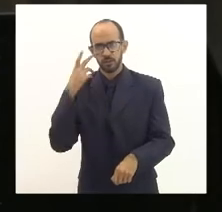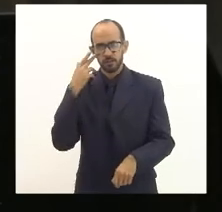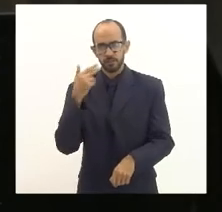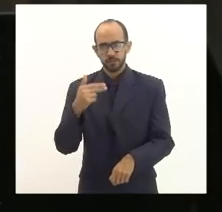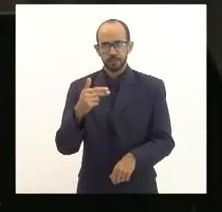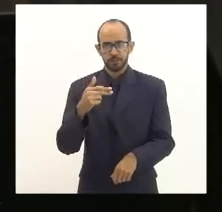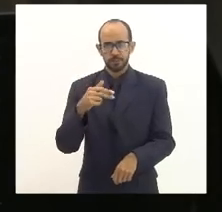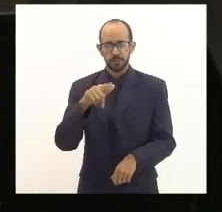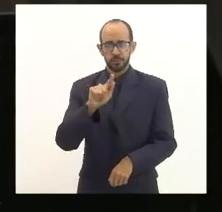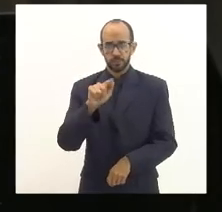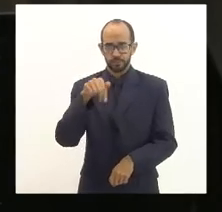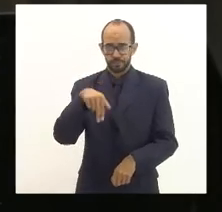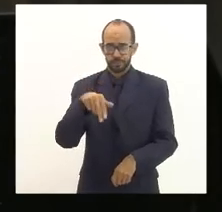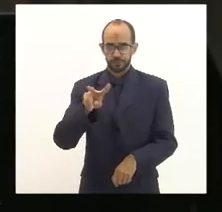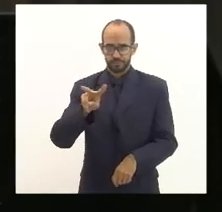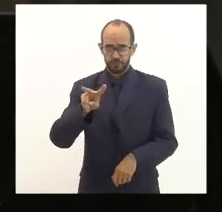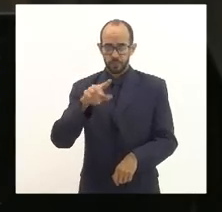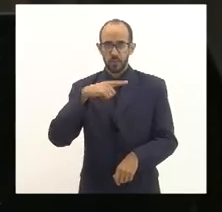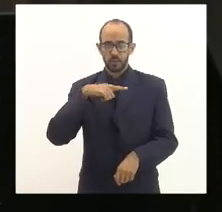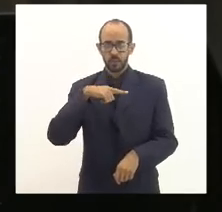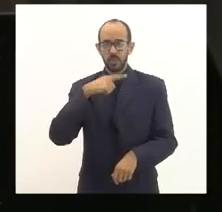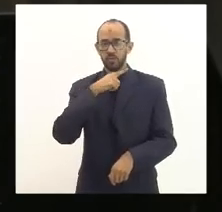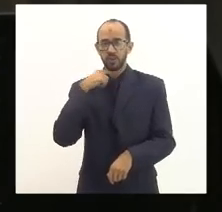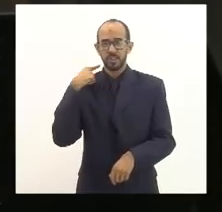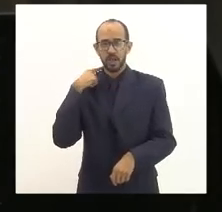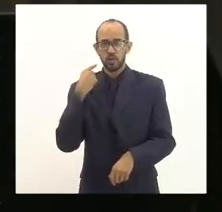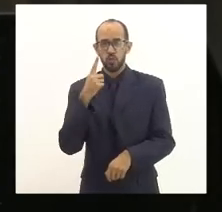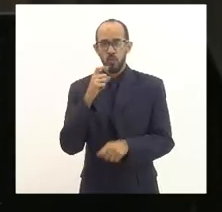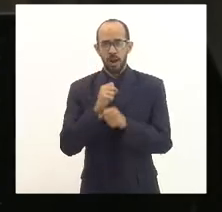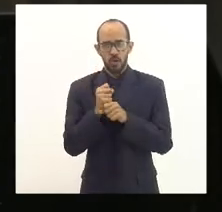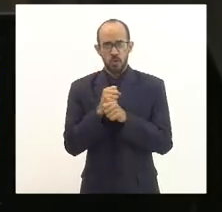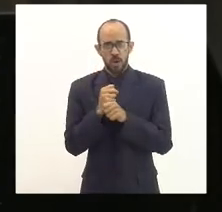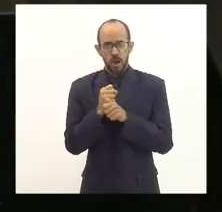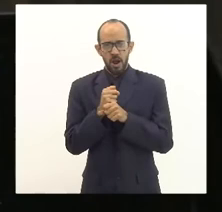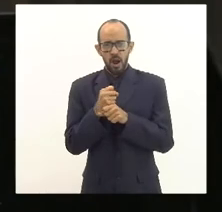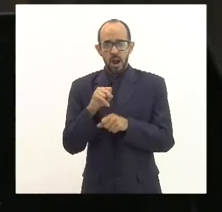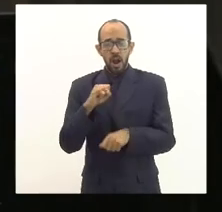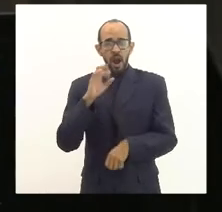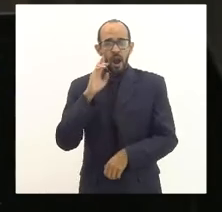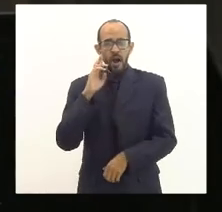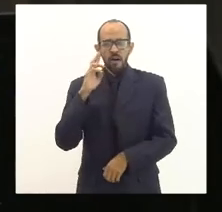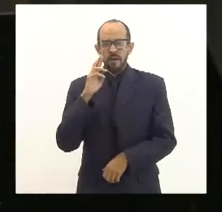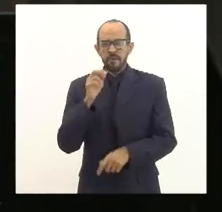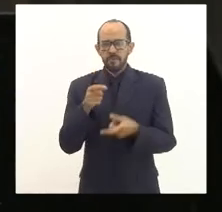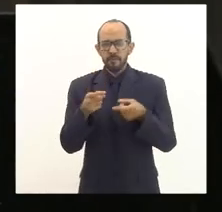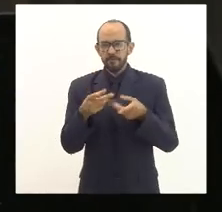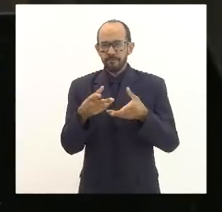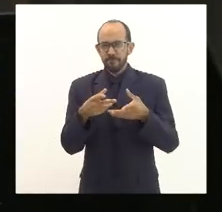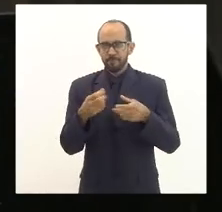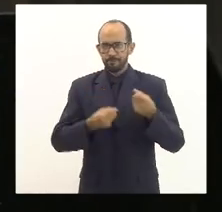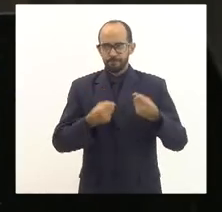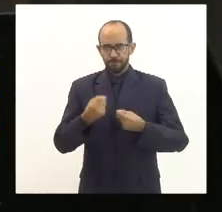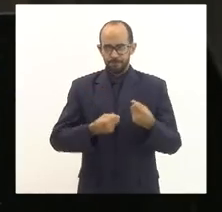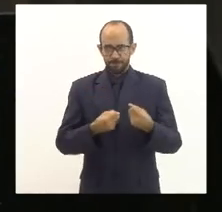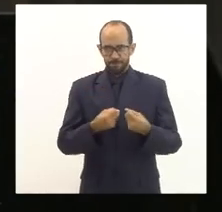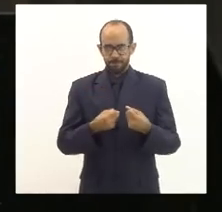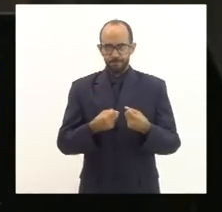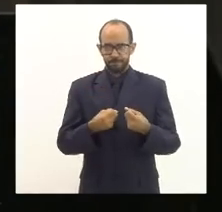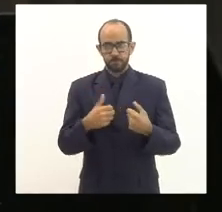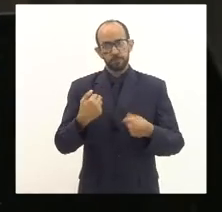veicular ele tem uma validade de um ano se esse proprietário vende esse veículo